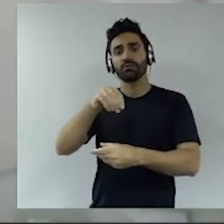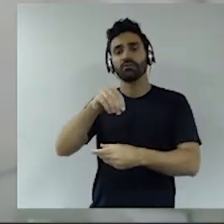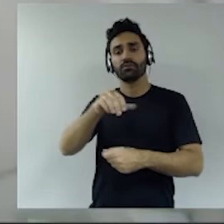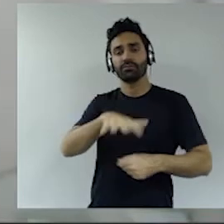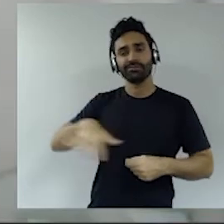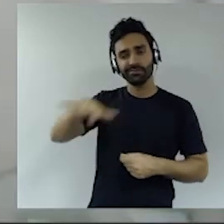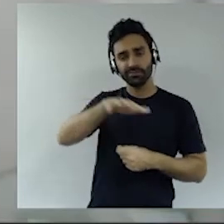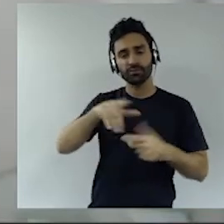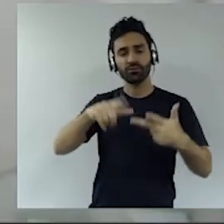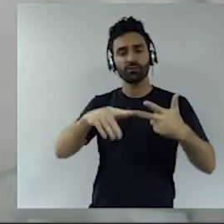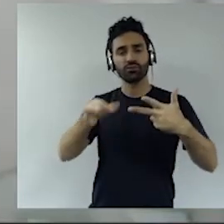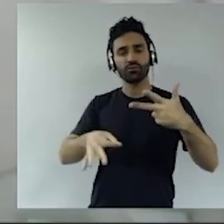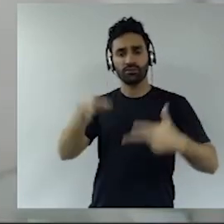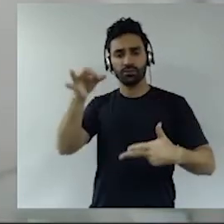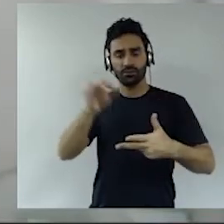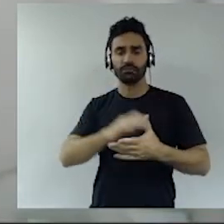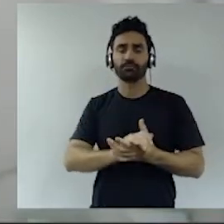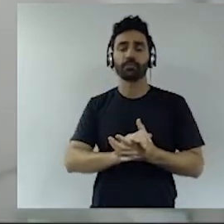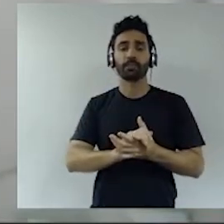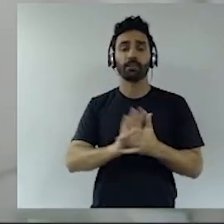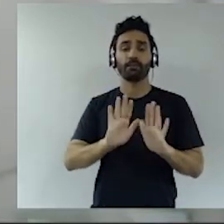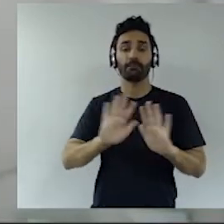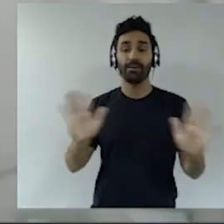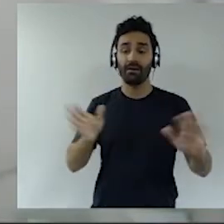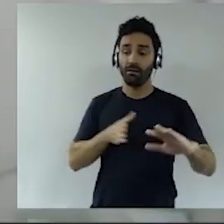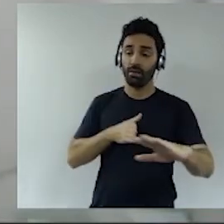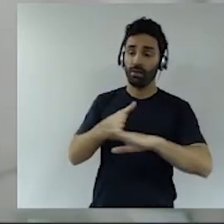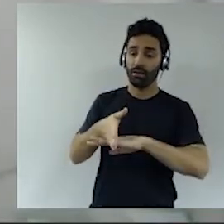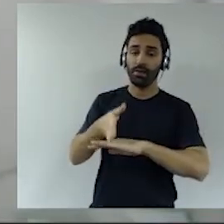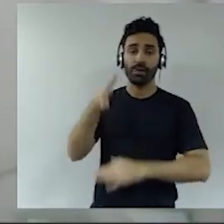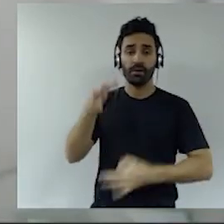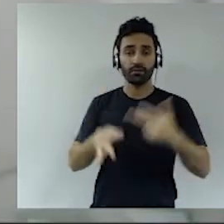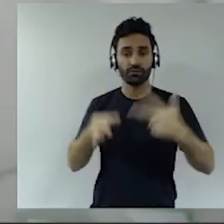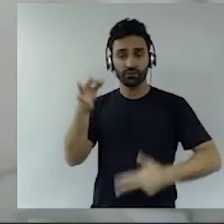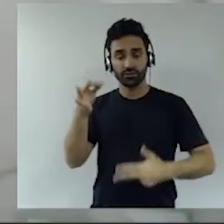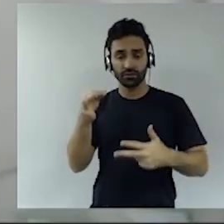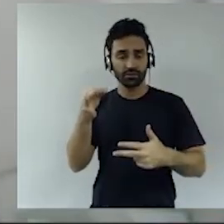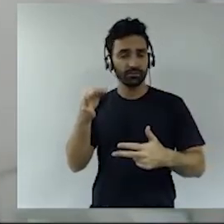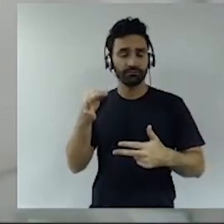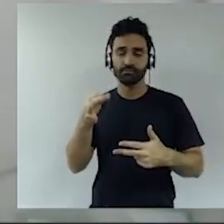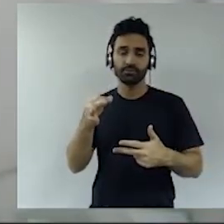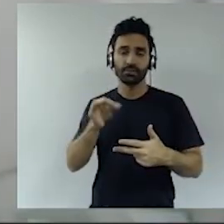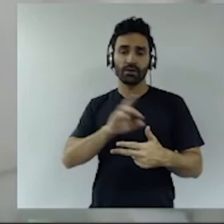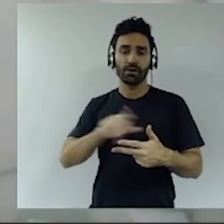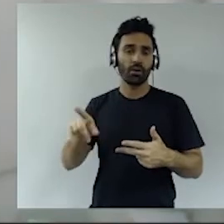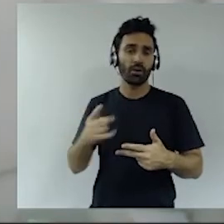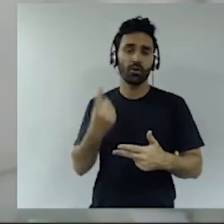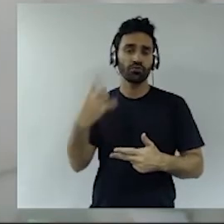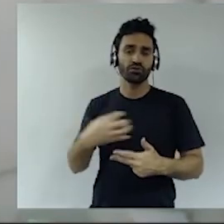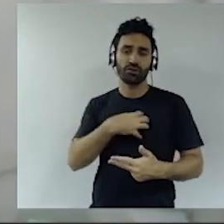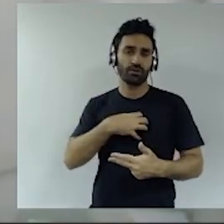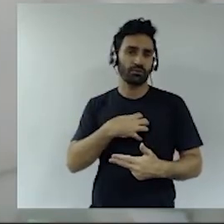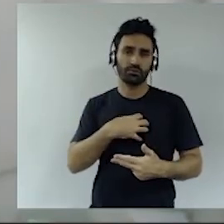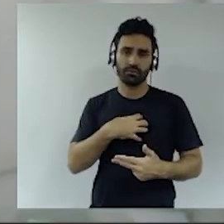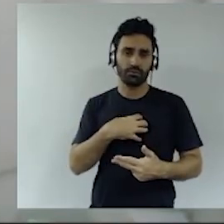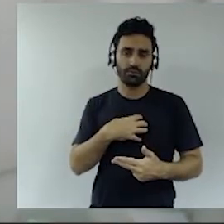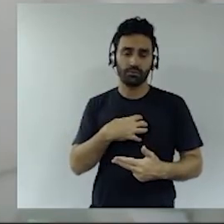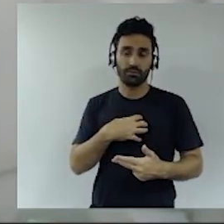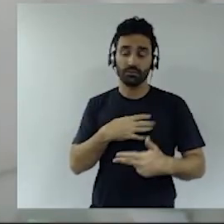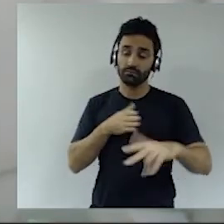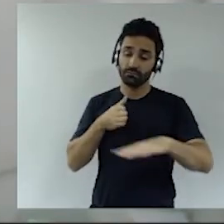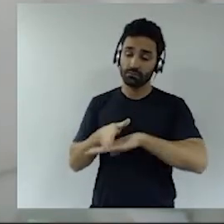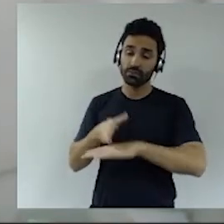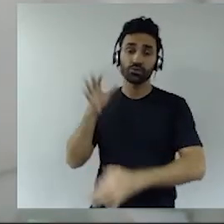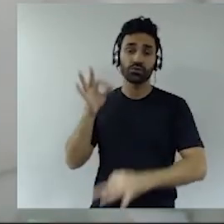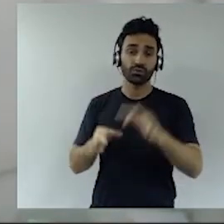do judiciário. Só que o acesso à justiça ele não se dá por uma única porta. O acesso à